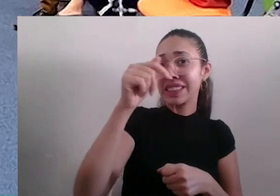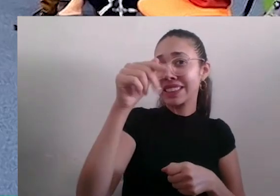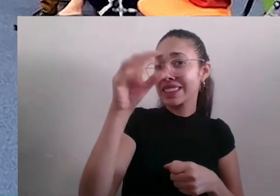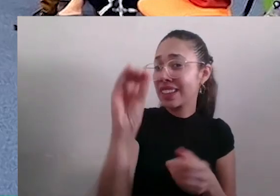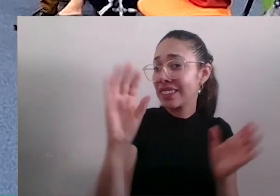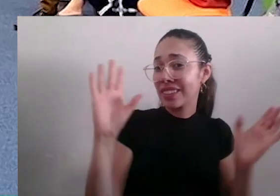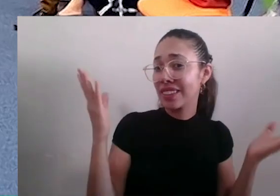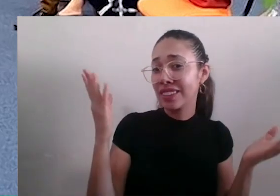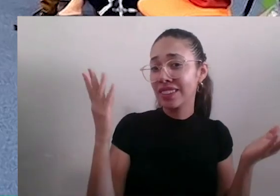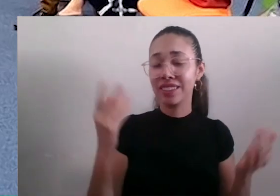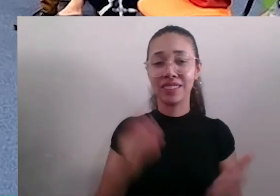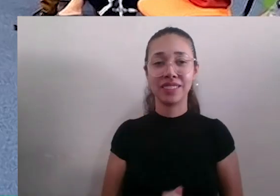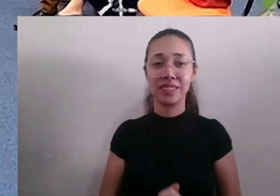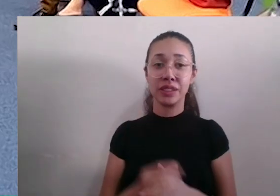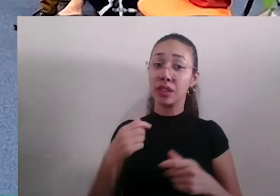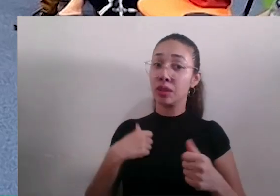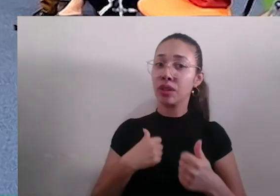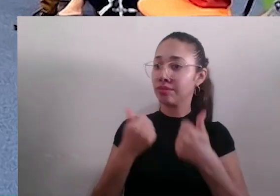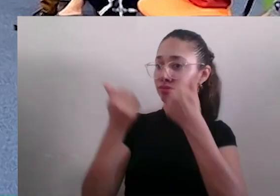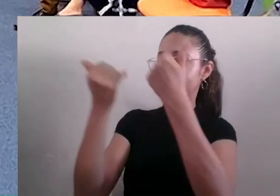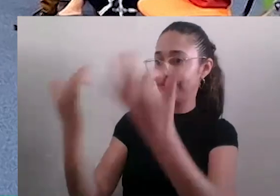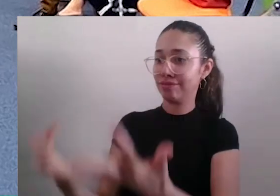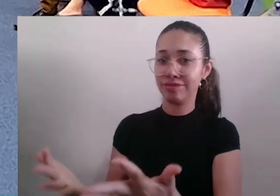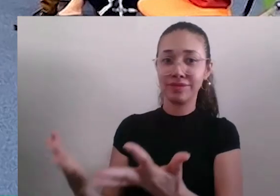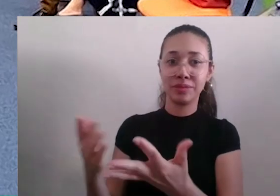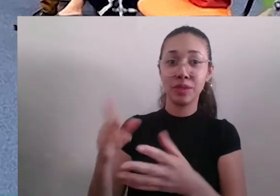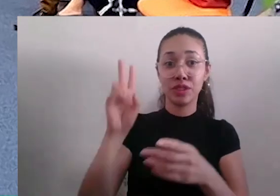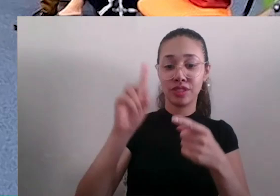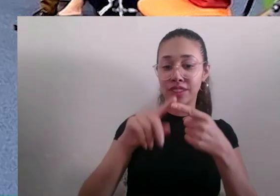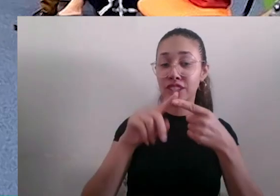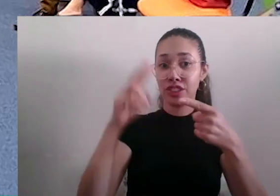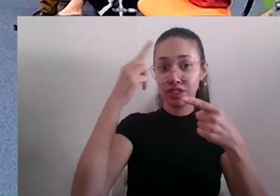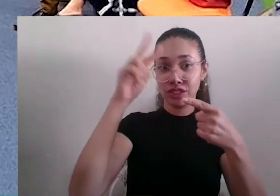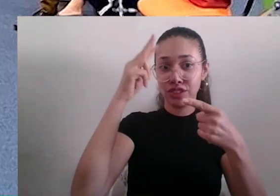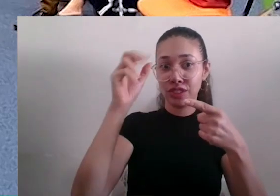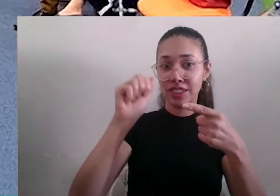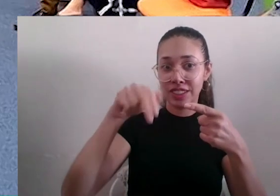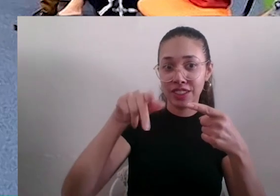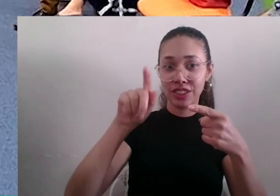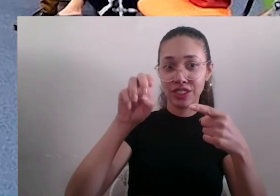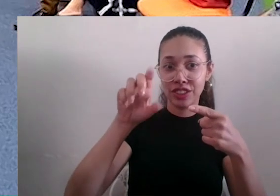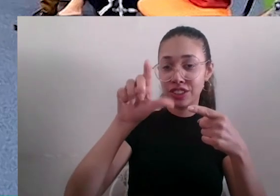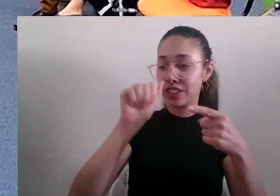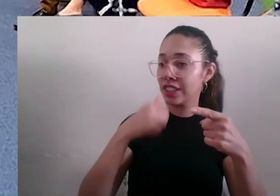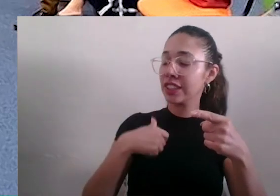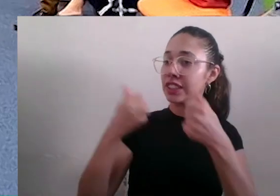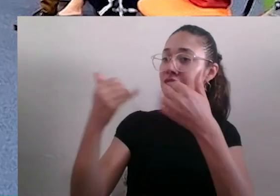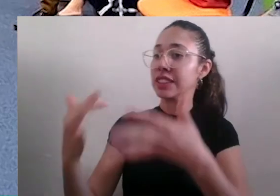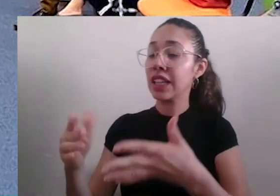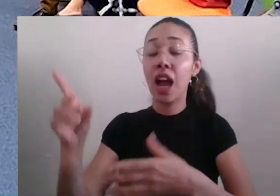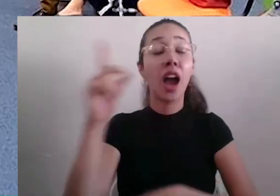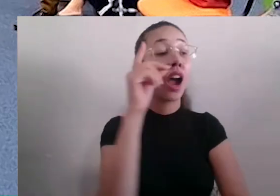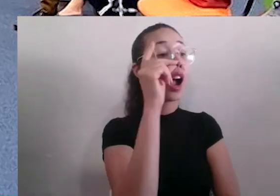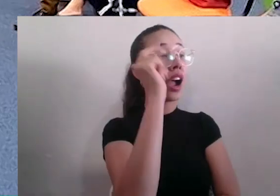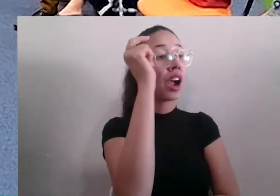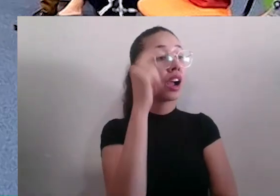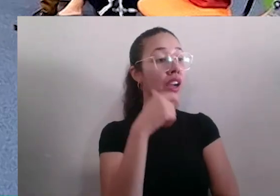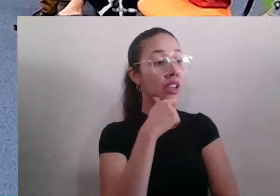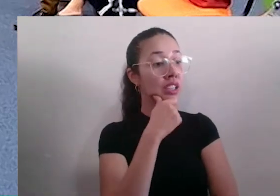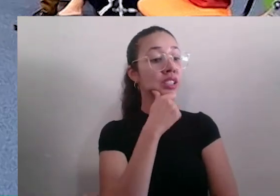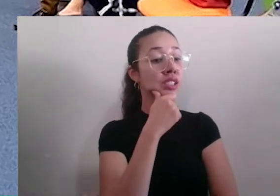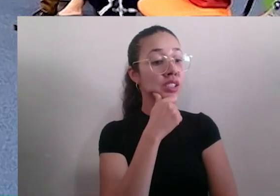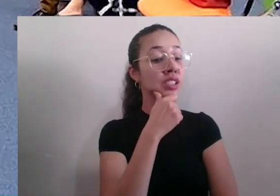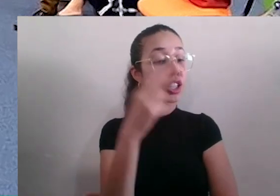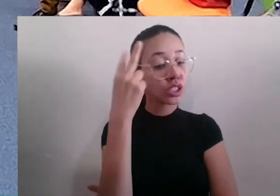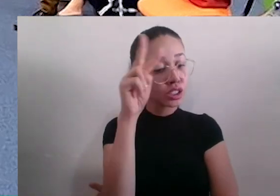paraa Paulinha essa história da Ângela Diniz e deu uma luz na cabeça da gente a gente falou Pô esse essa história da Angela como